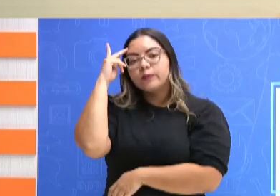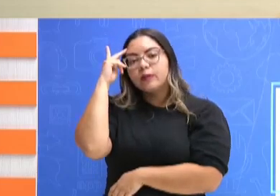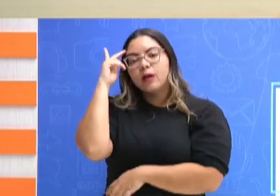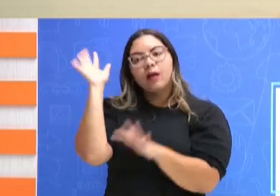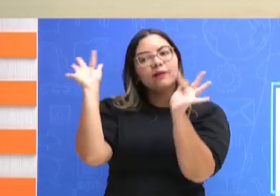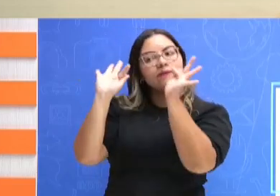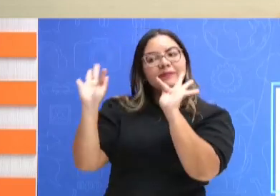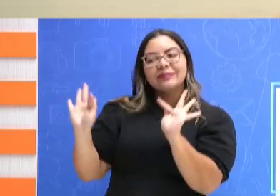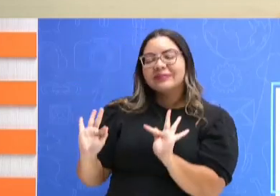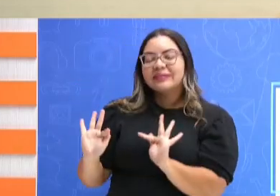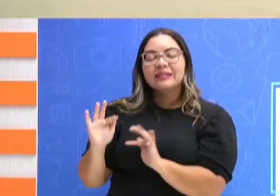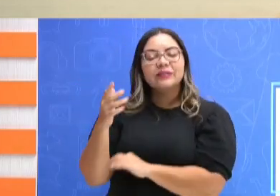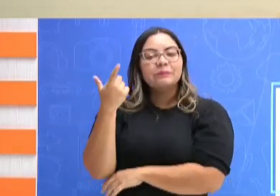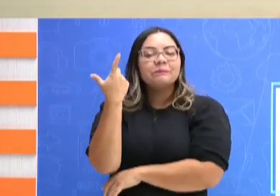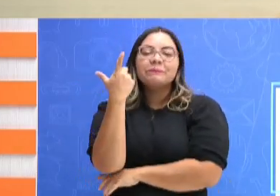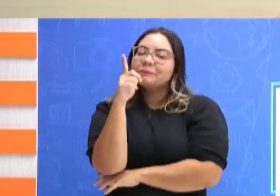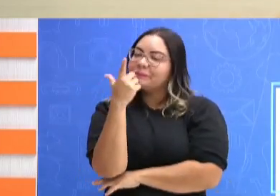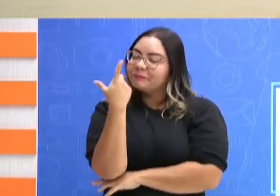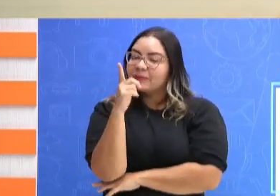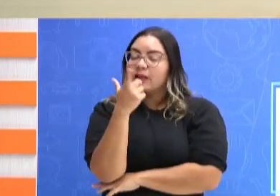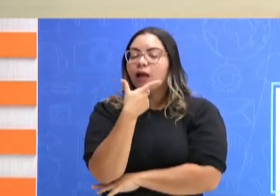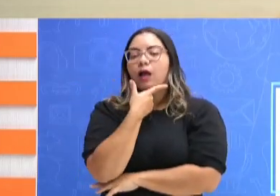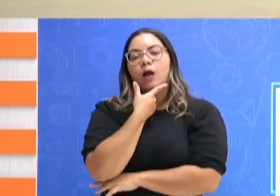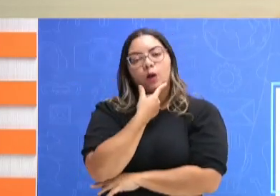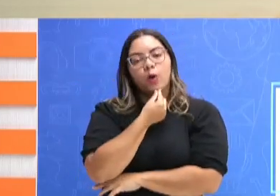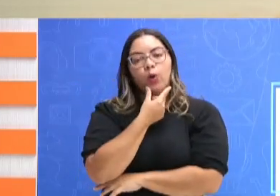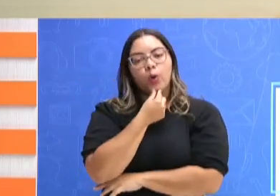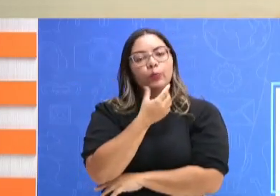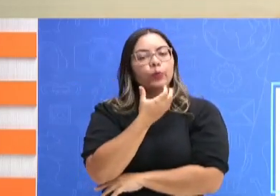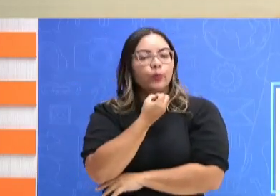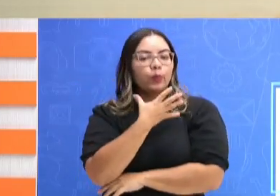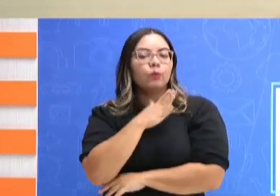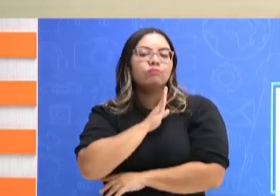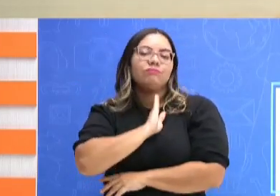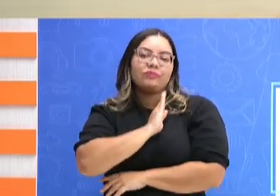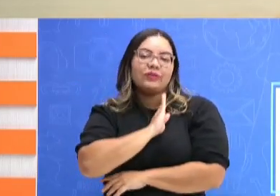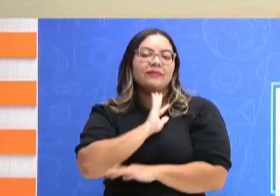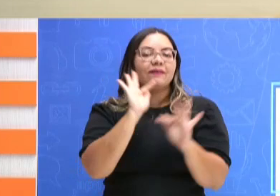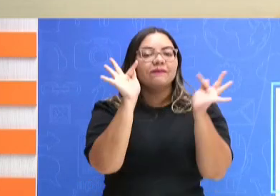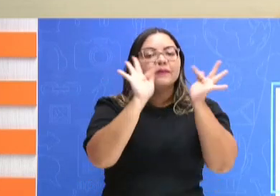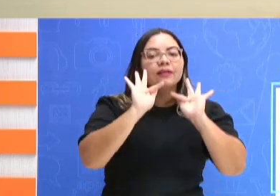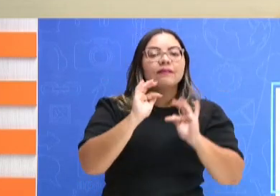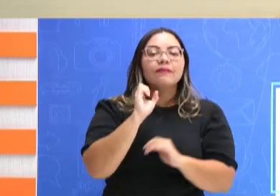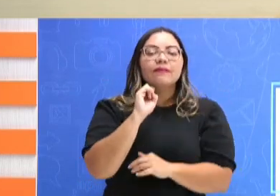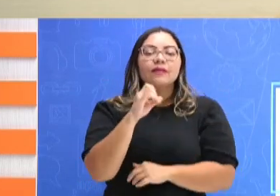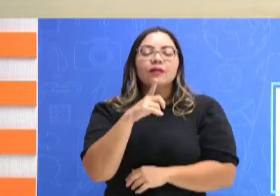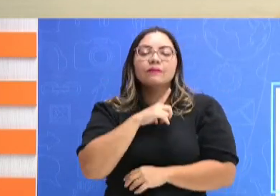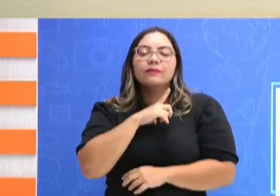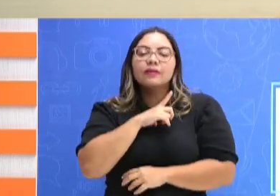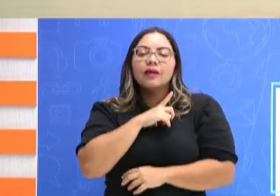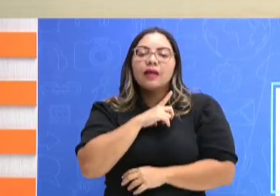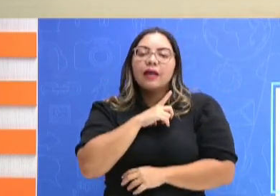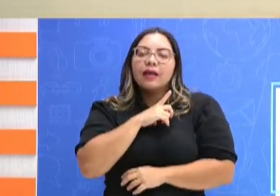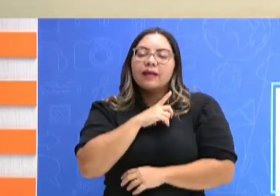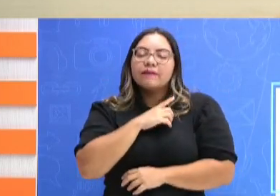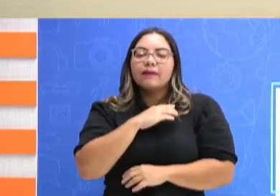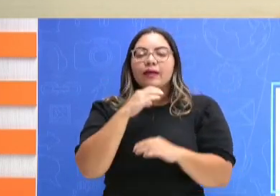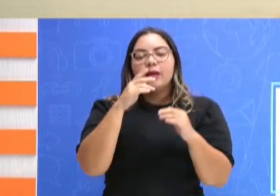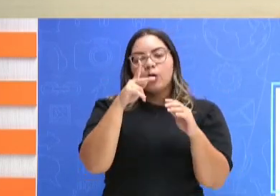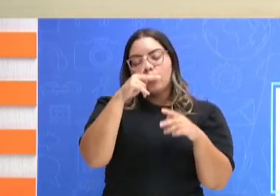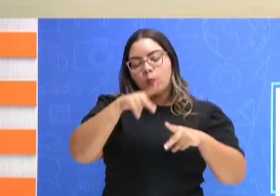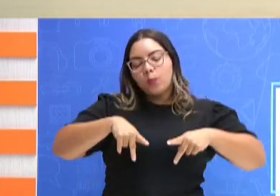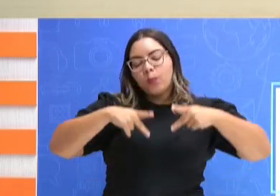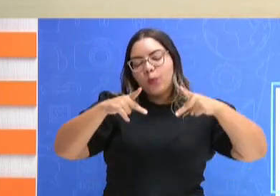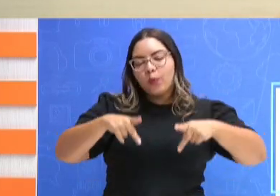feliz, não existe homem de bom coração feliz se não encontrar a sua população